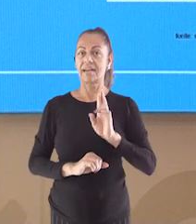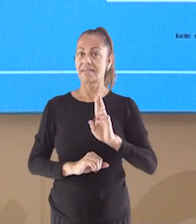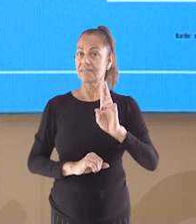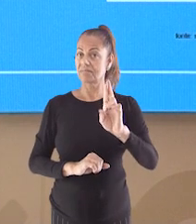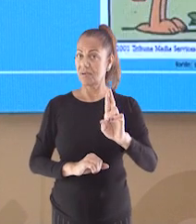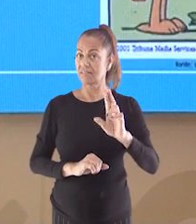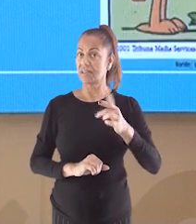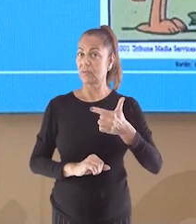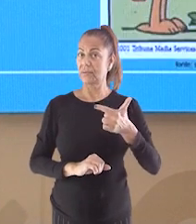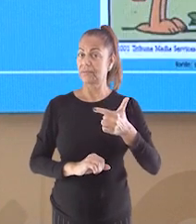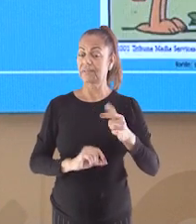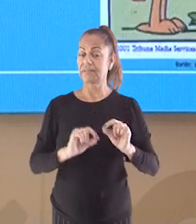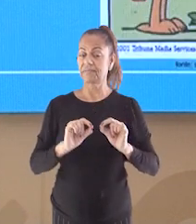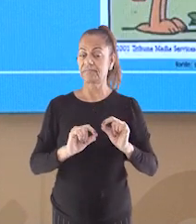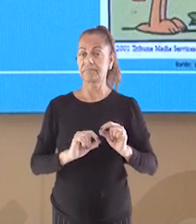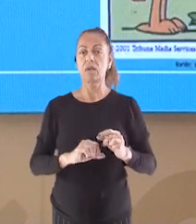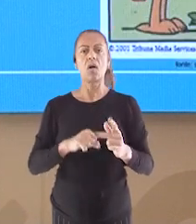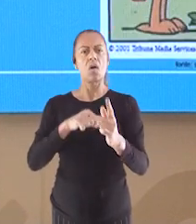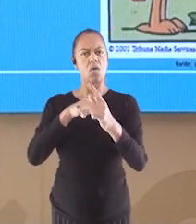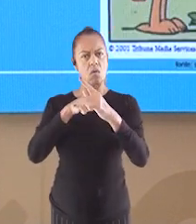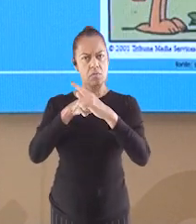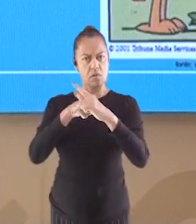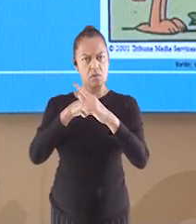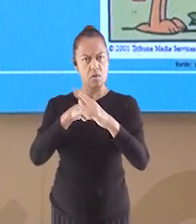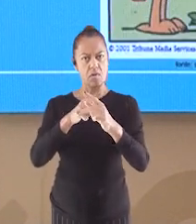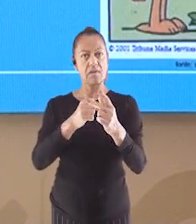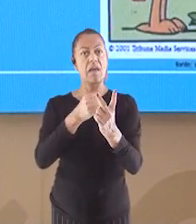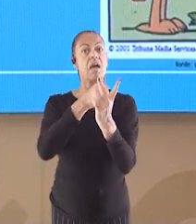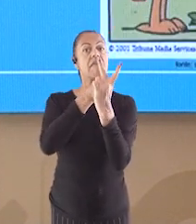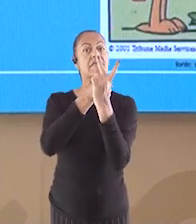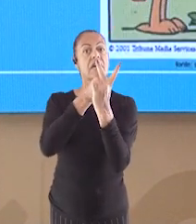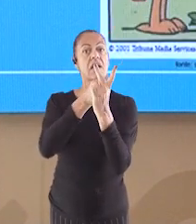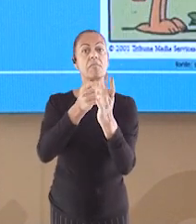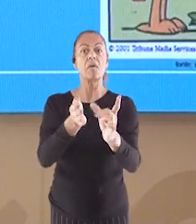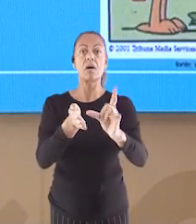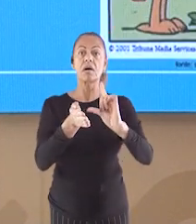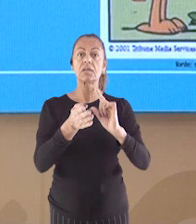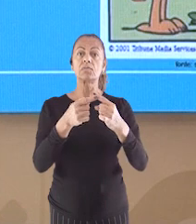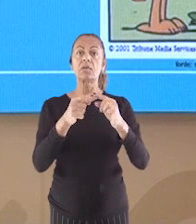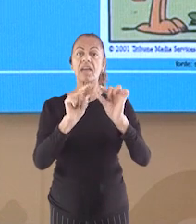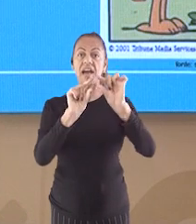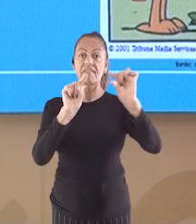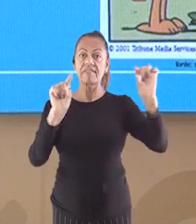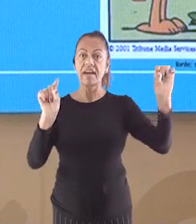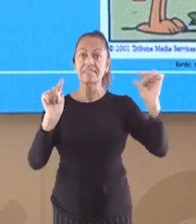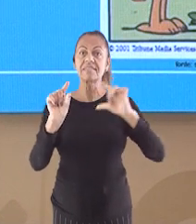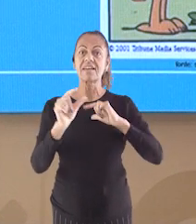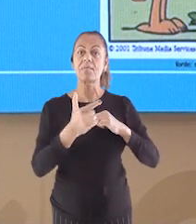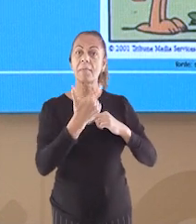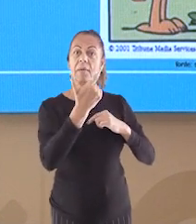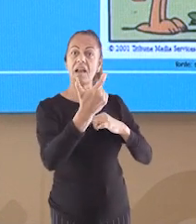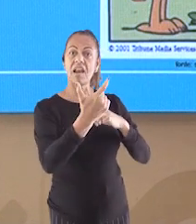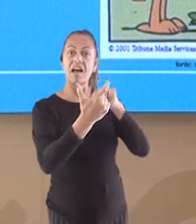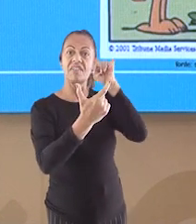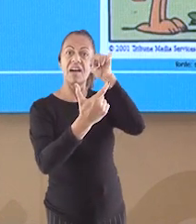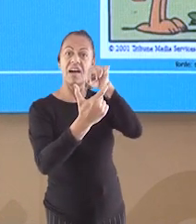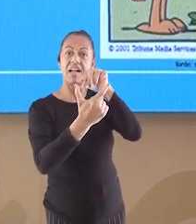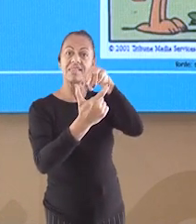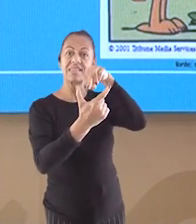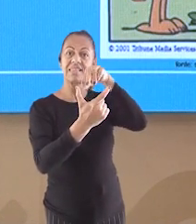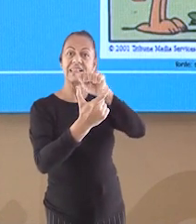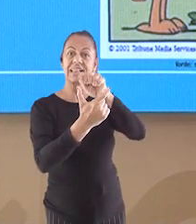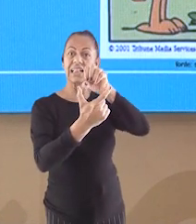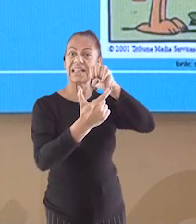Resposta da questão 2. O pronome está antes do verbo, pois a frase apresenta a palavra negativa não. Olhem só,